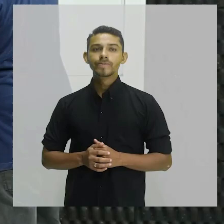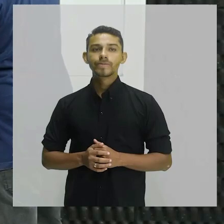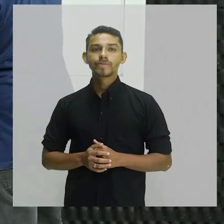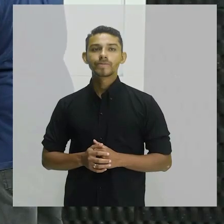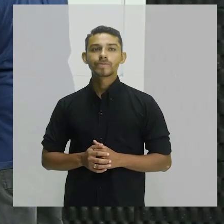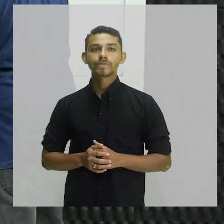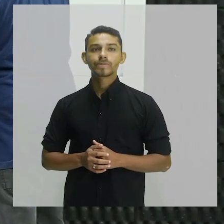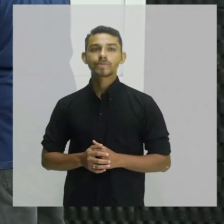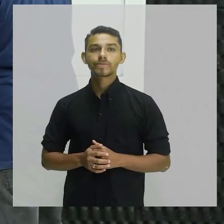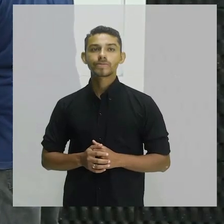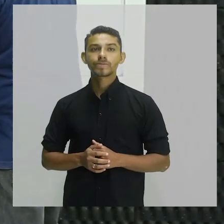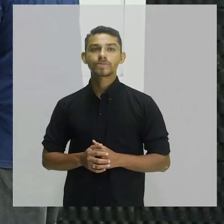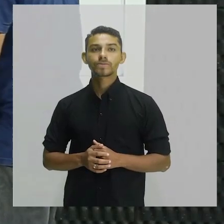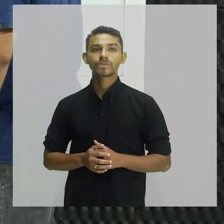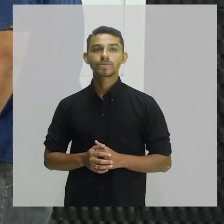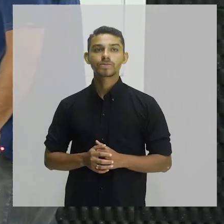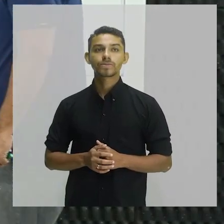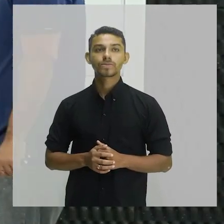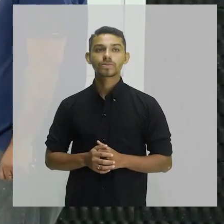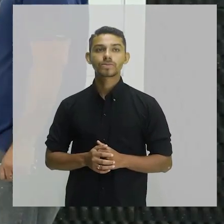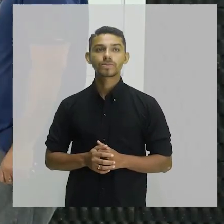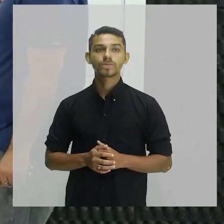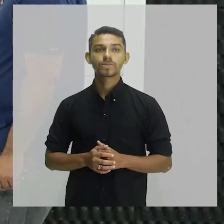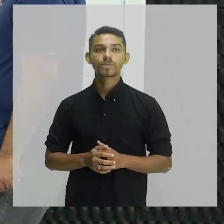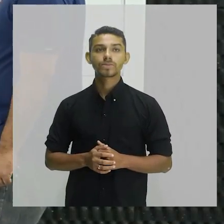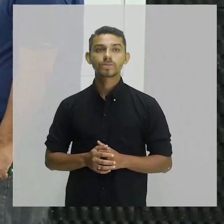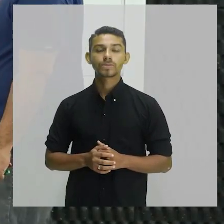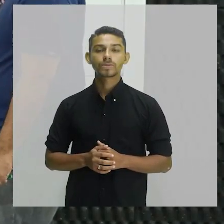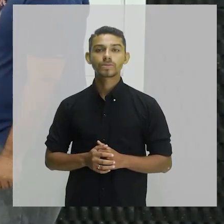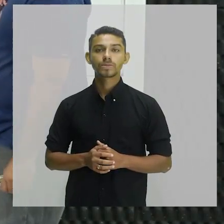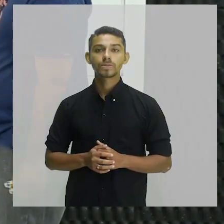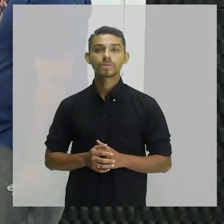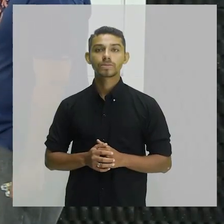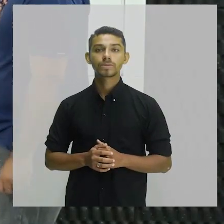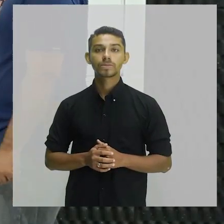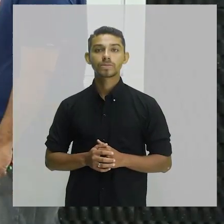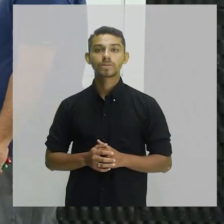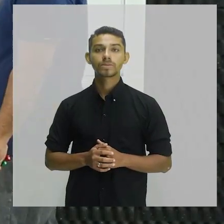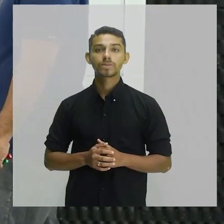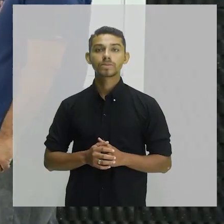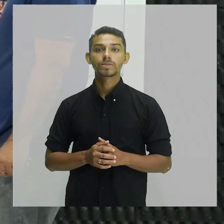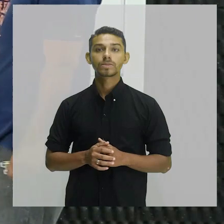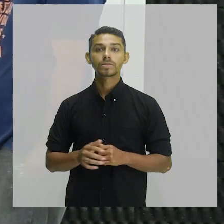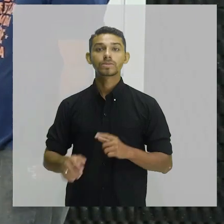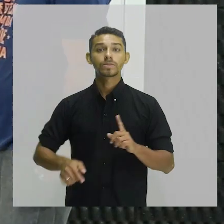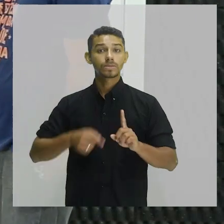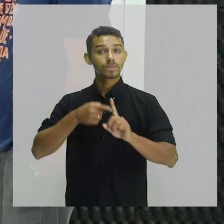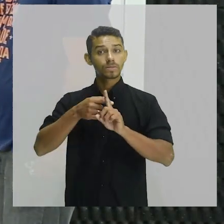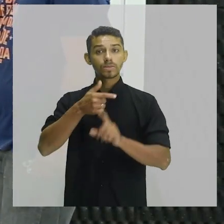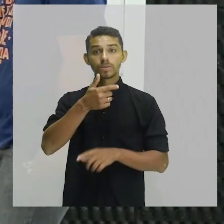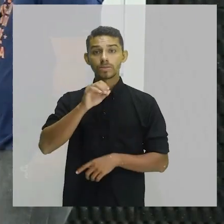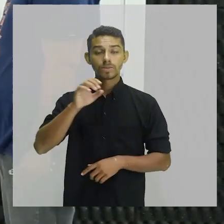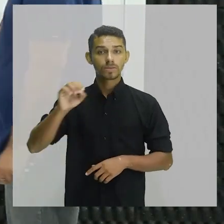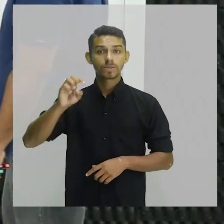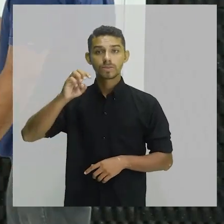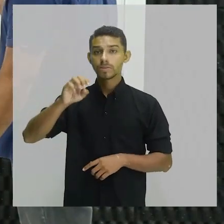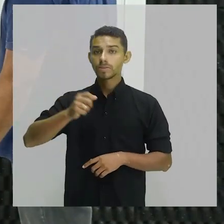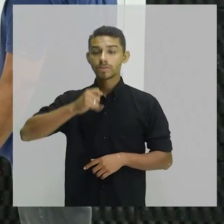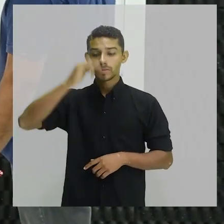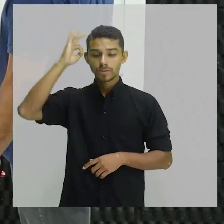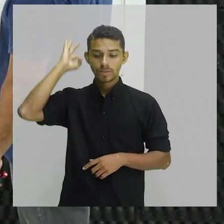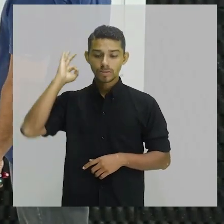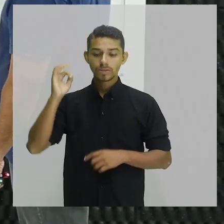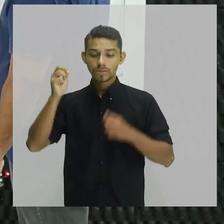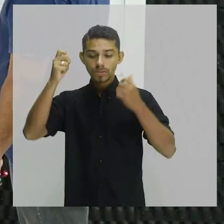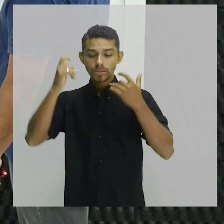podemos dizer o seguinte, ó, vamos lá. Então, ele pegou os primeiros 200 acelerado e o segundo com velocidade constante, né? Então, é